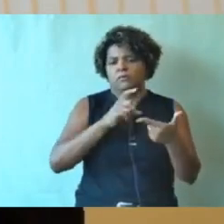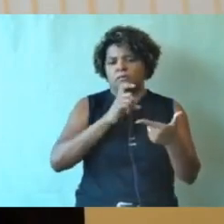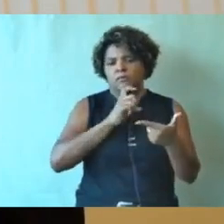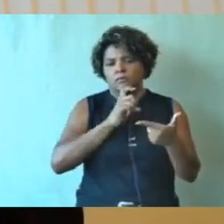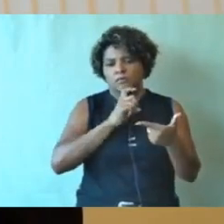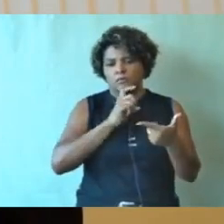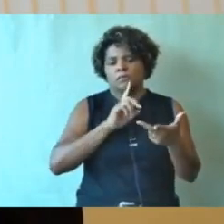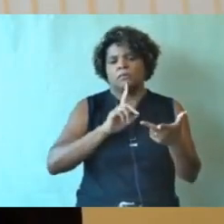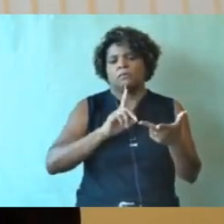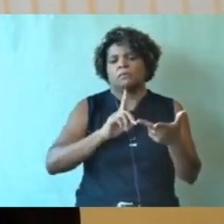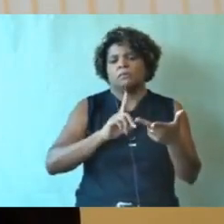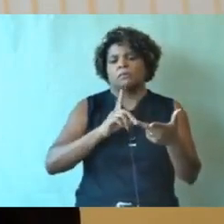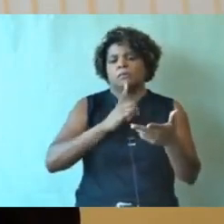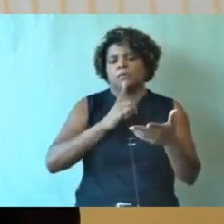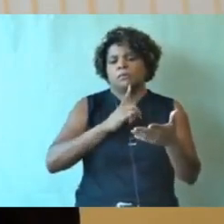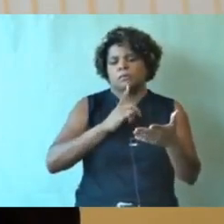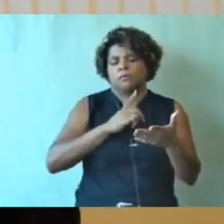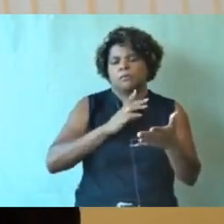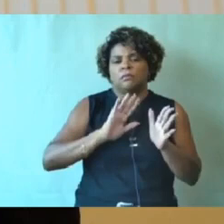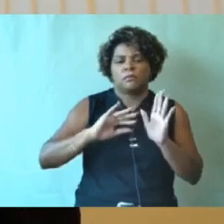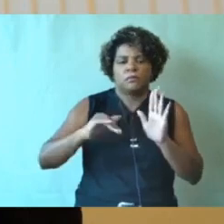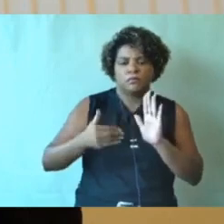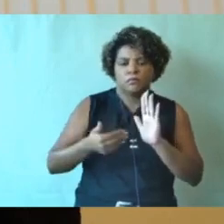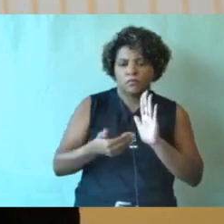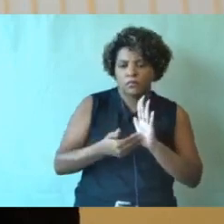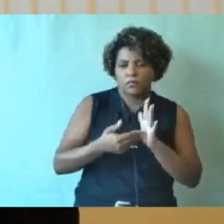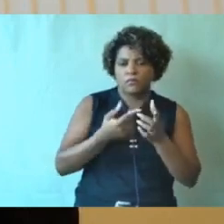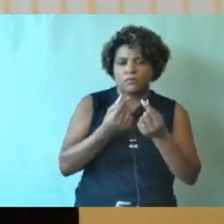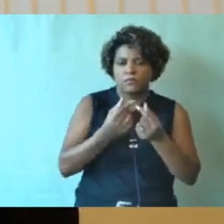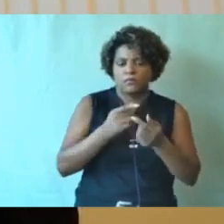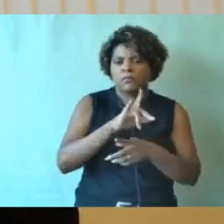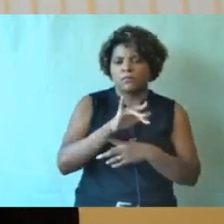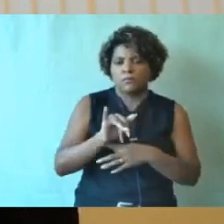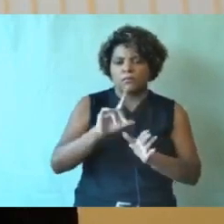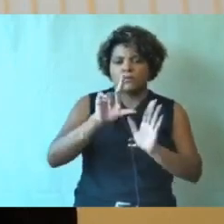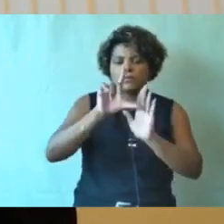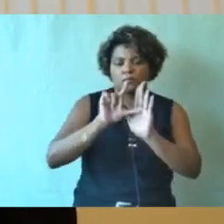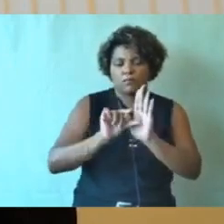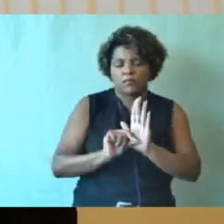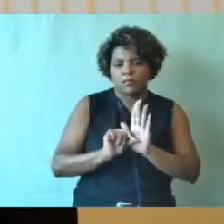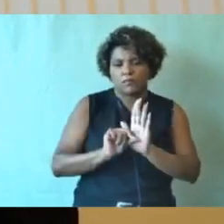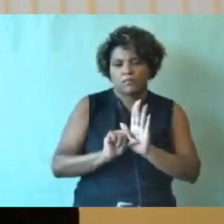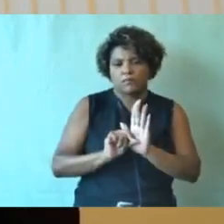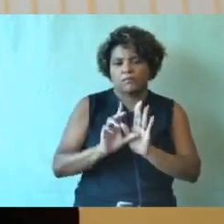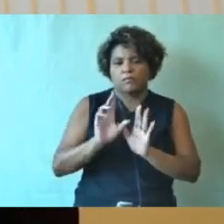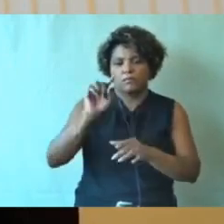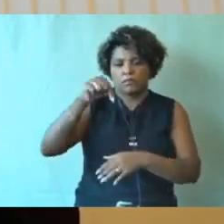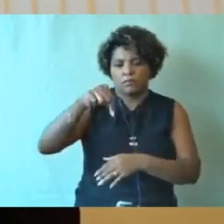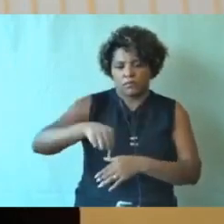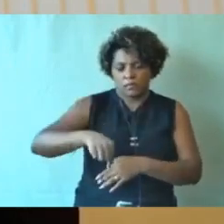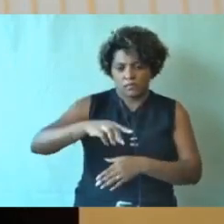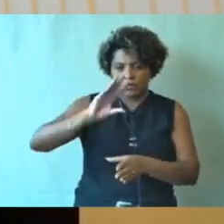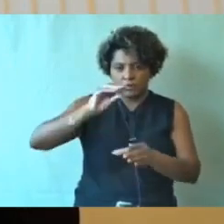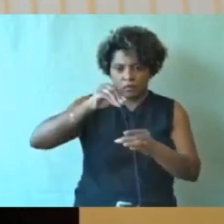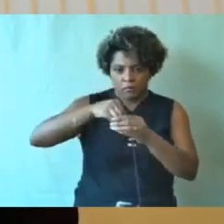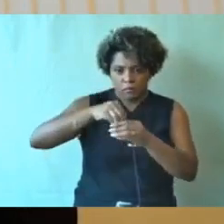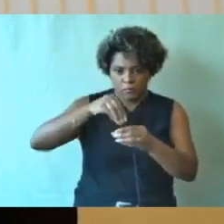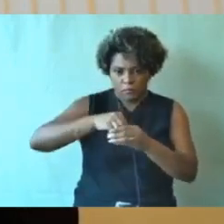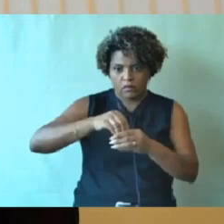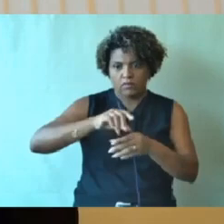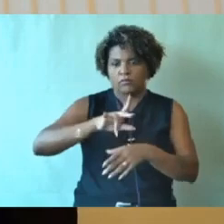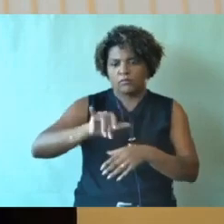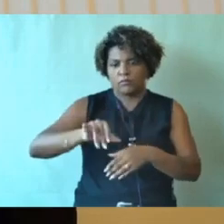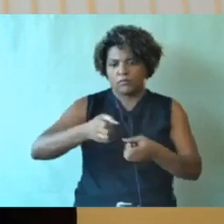remuneração para amortizar esse capital. É um pouco diferente. Ele vem um quilômetro geral. Aqui dentro redistribui, baseado